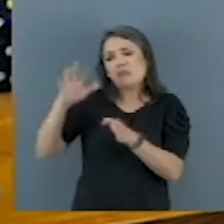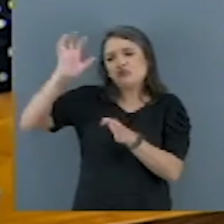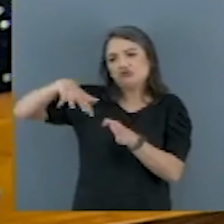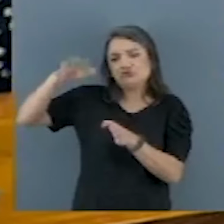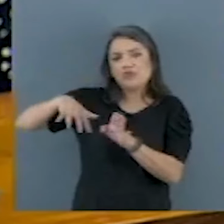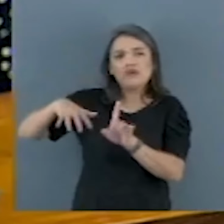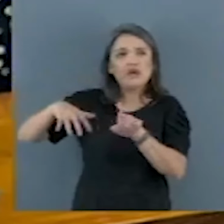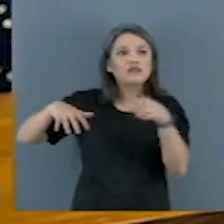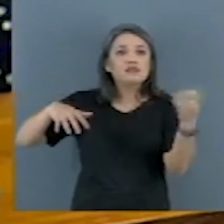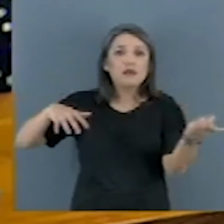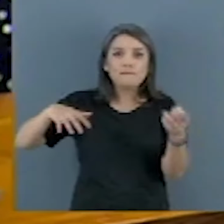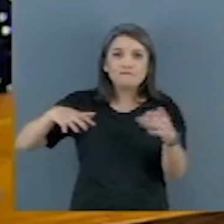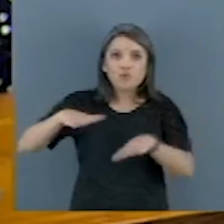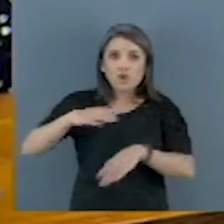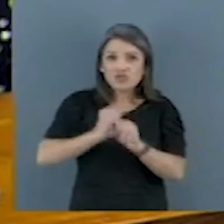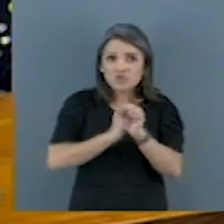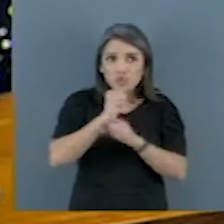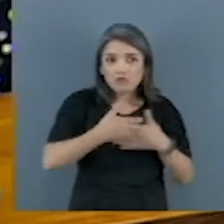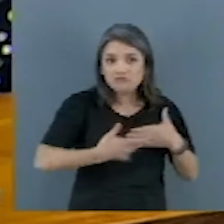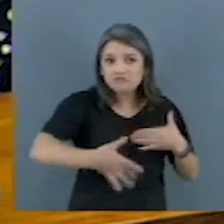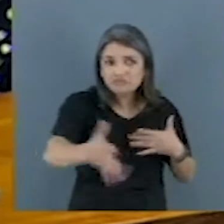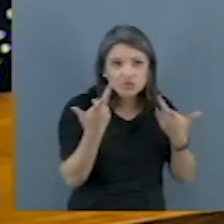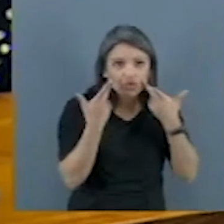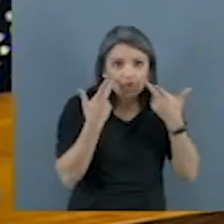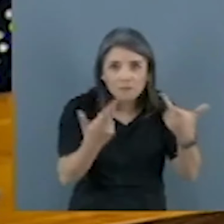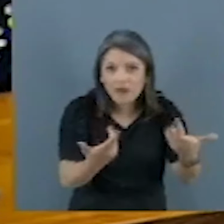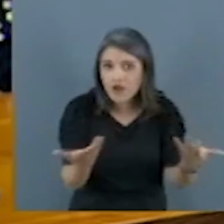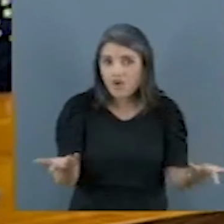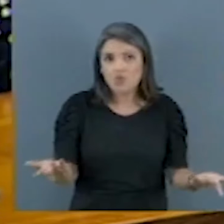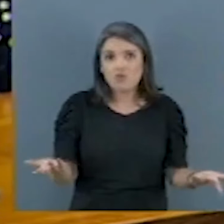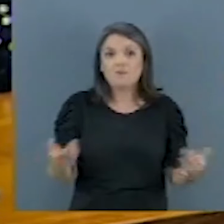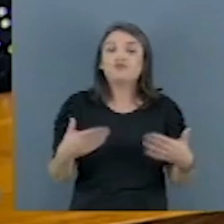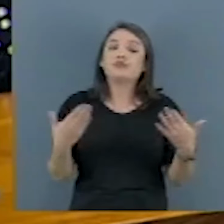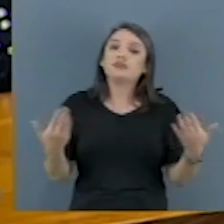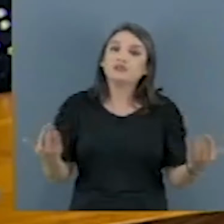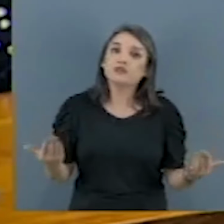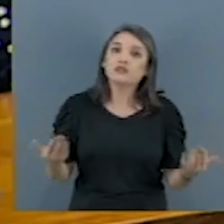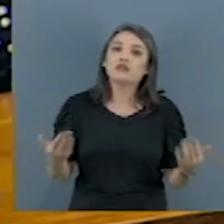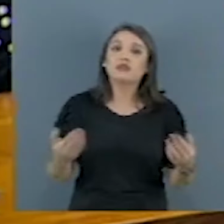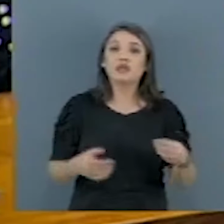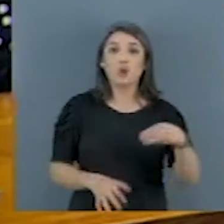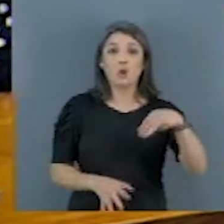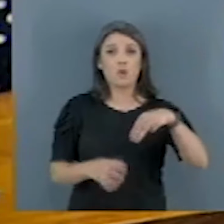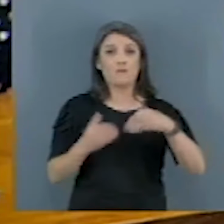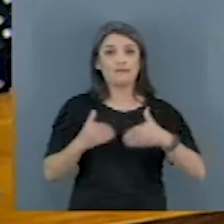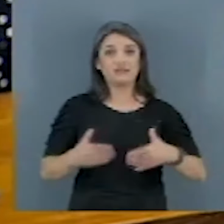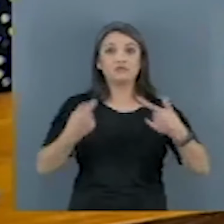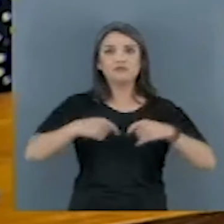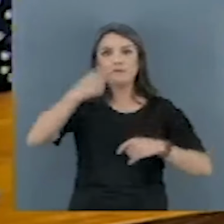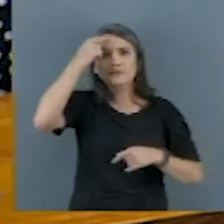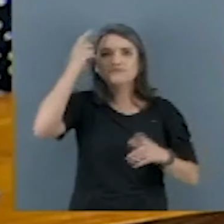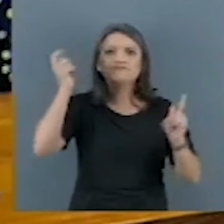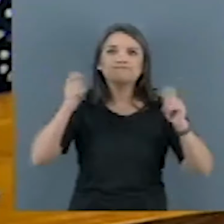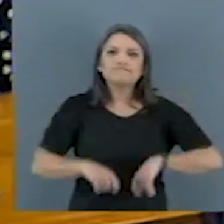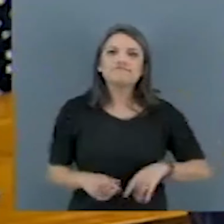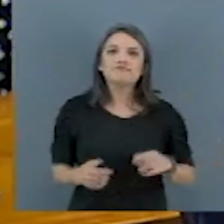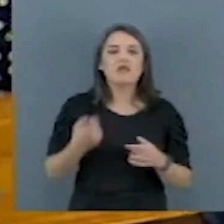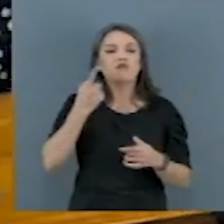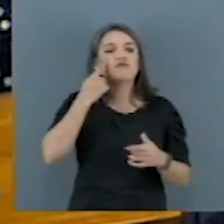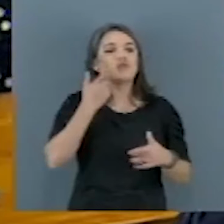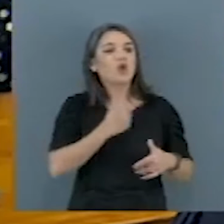ele vai para o centro da cidade a pé. Então, que o Ministério pense nessa possibilidade, junto com o governo, junto com as prefeituras,